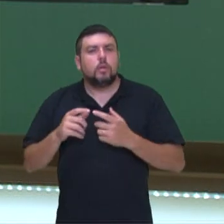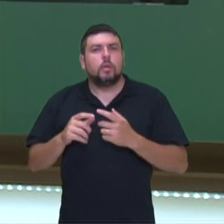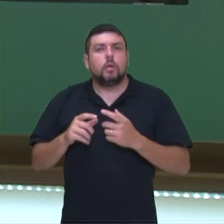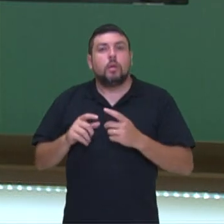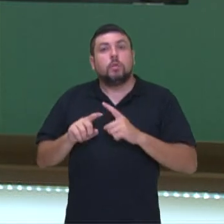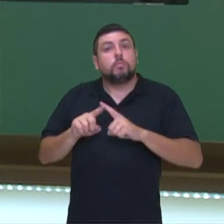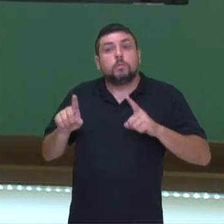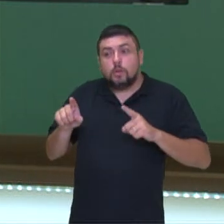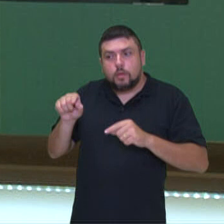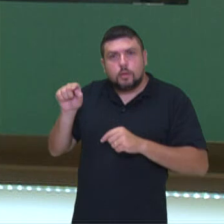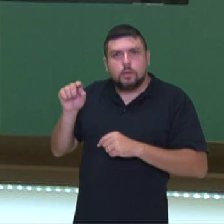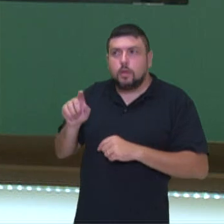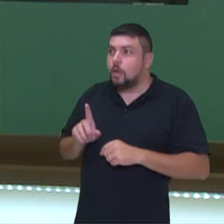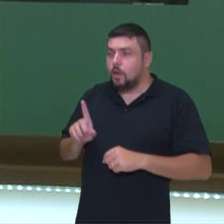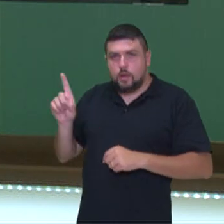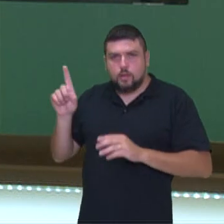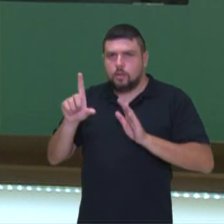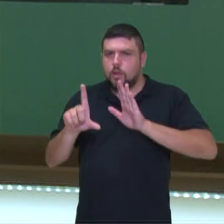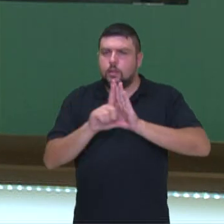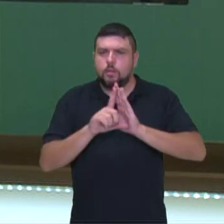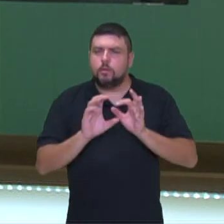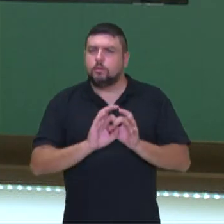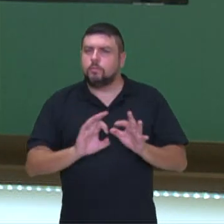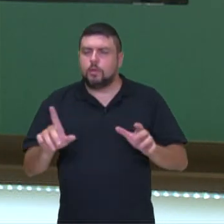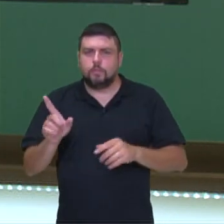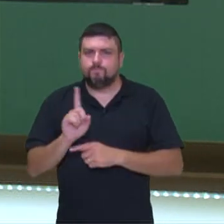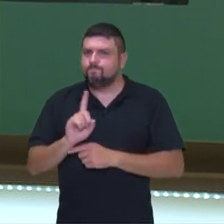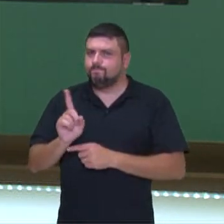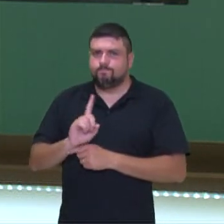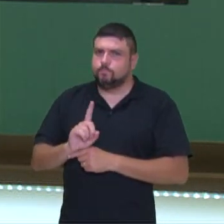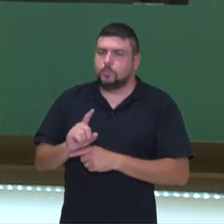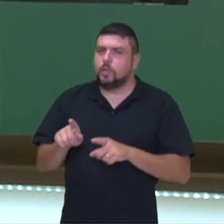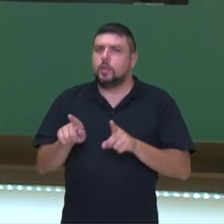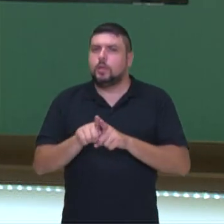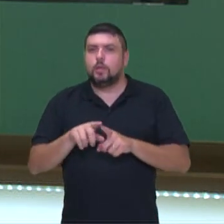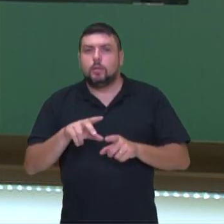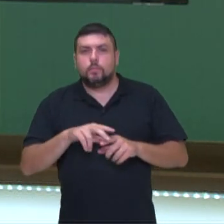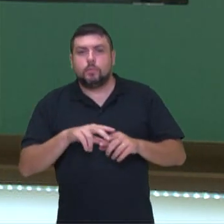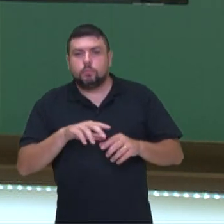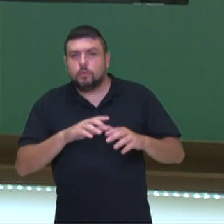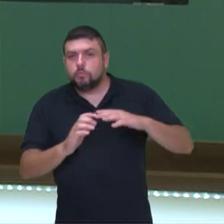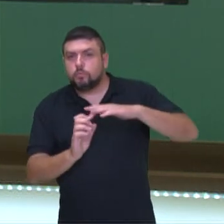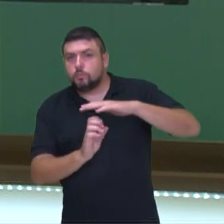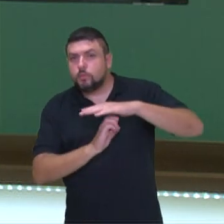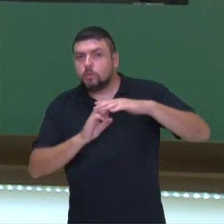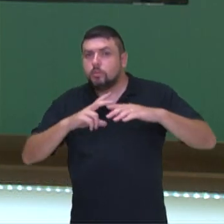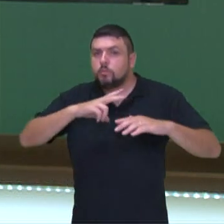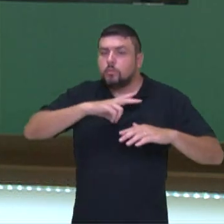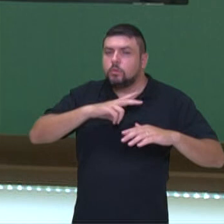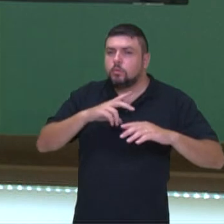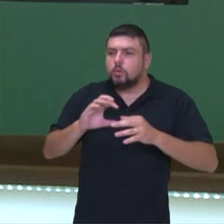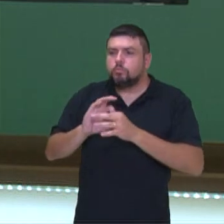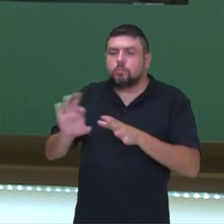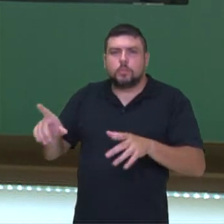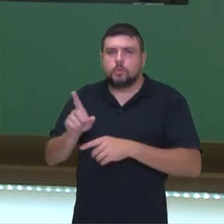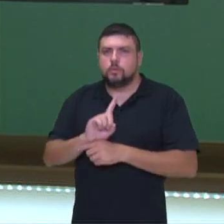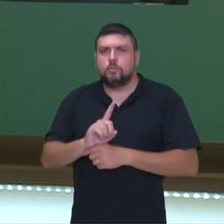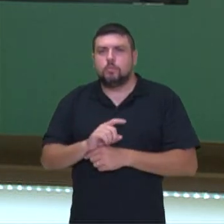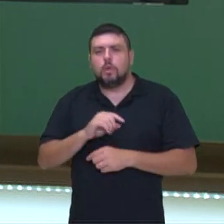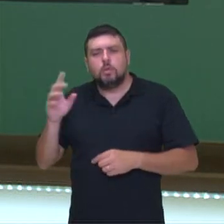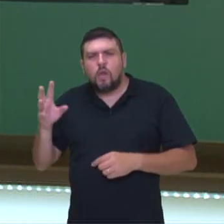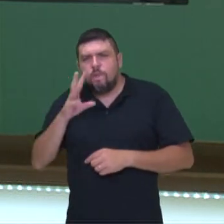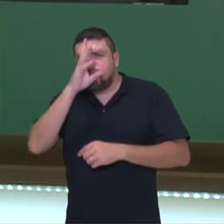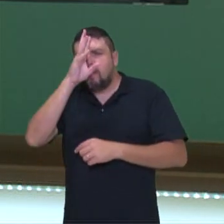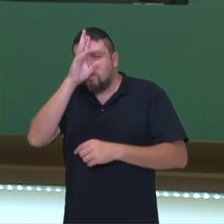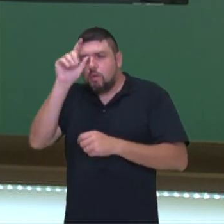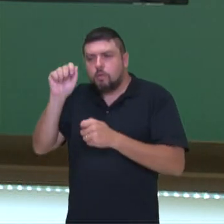esse trabalho não é autorizado pelo governo ou pela propriedade privada daquele local. Ele simplesmente vai lá e faz. Por isso